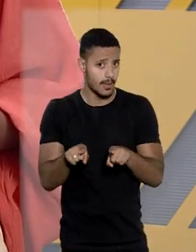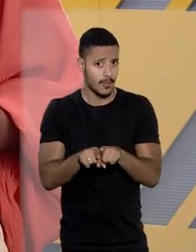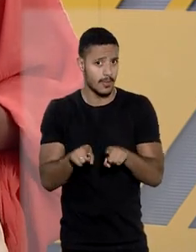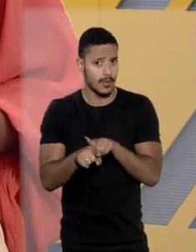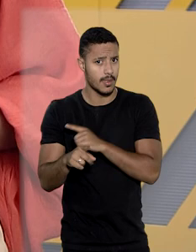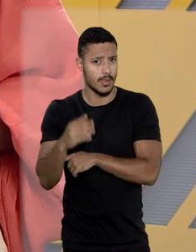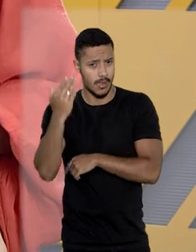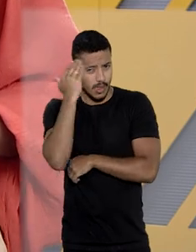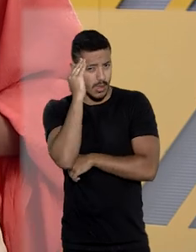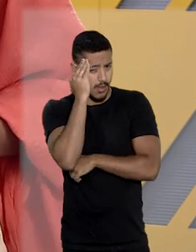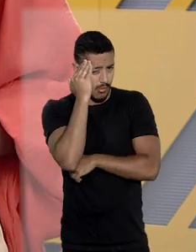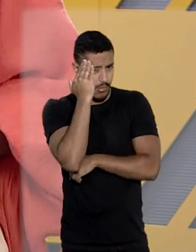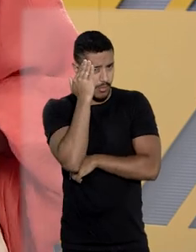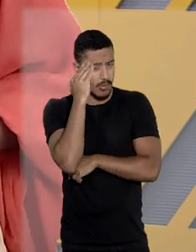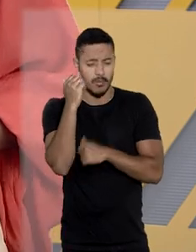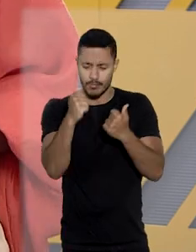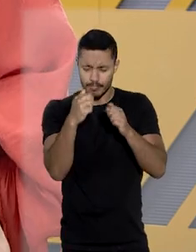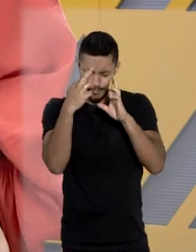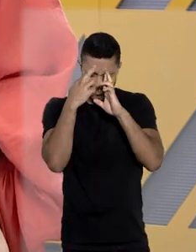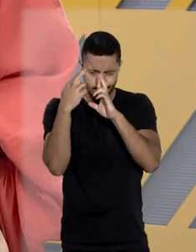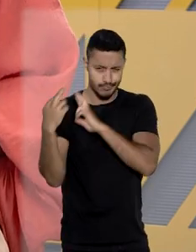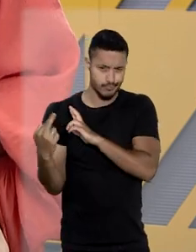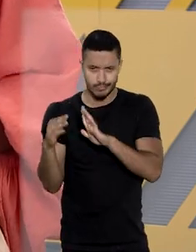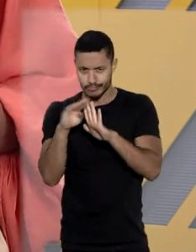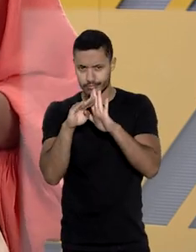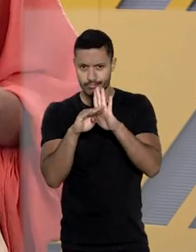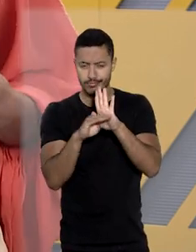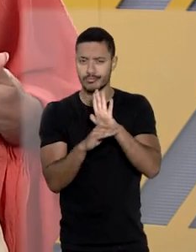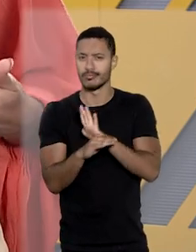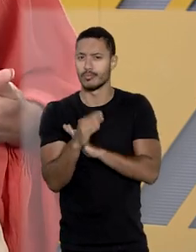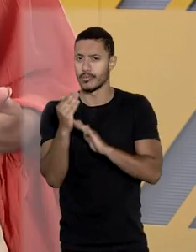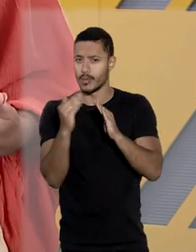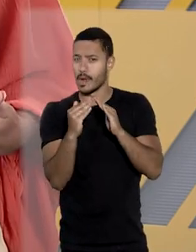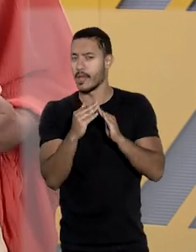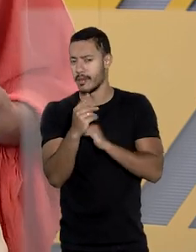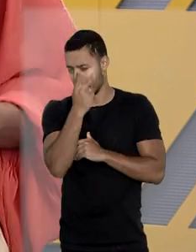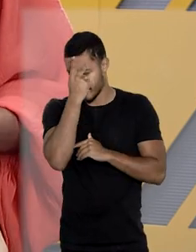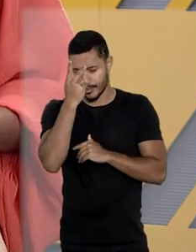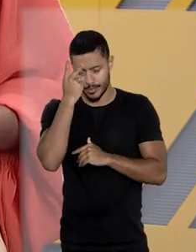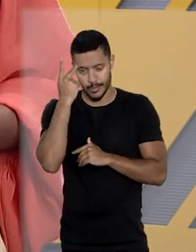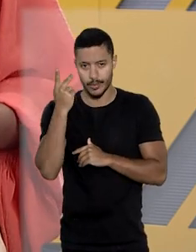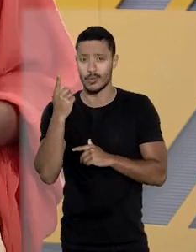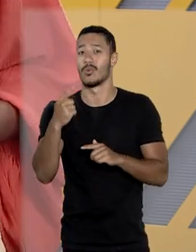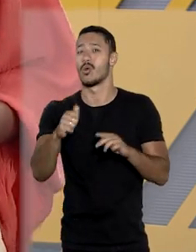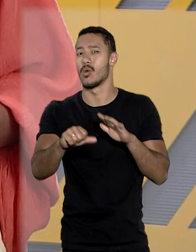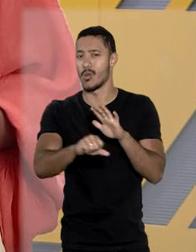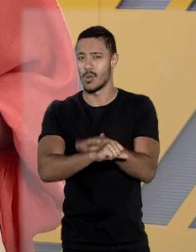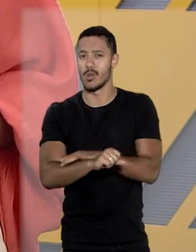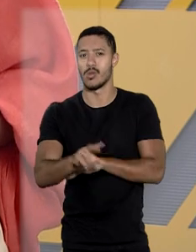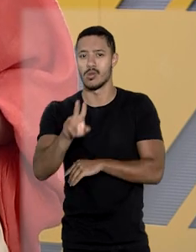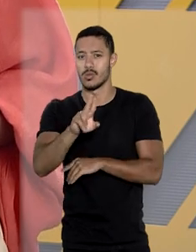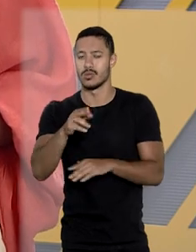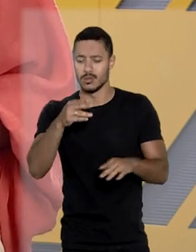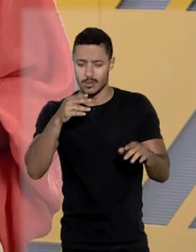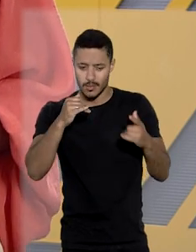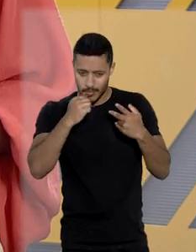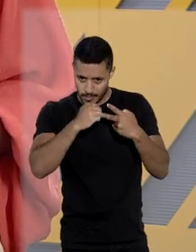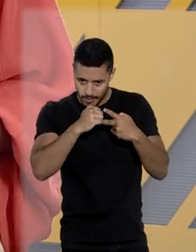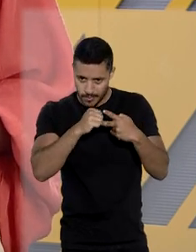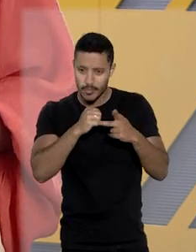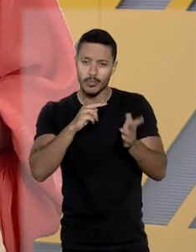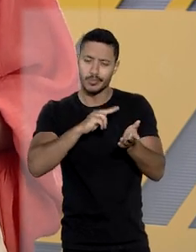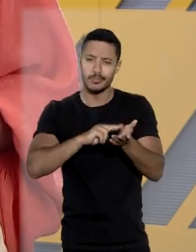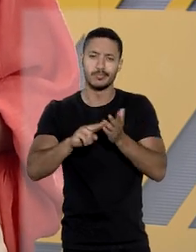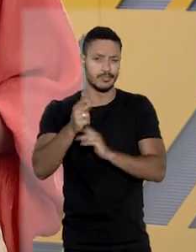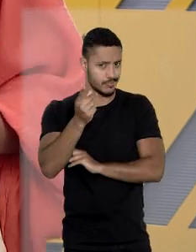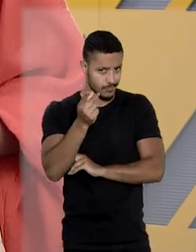nessas hipóteses, deve ser respeitada a regra do foro de domicílio da vítima, quando o crime envolver depósito,